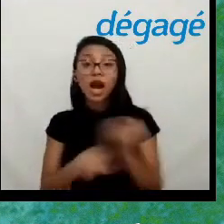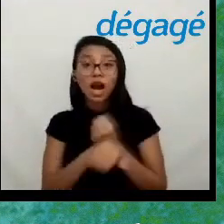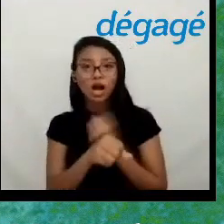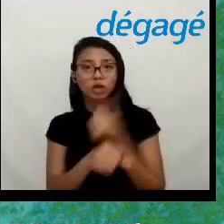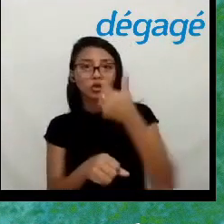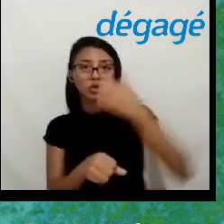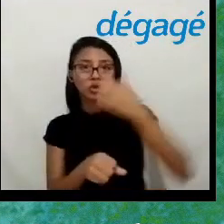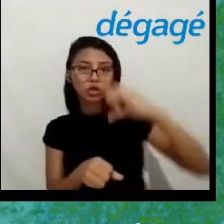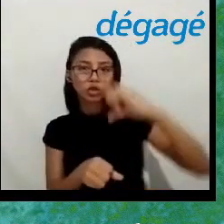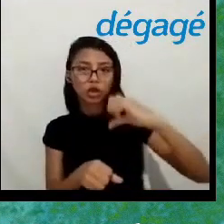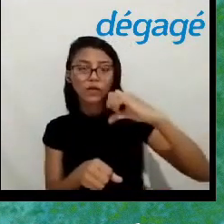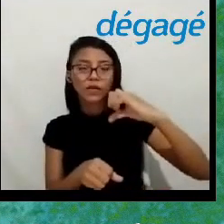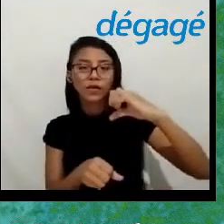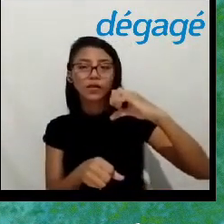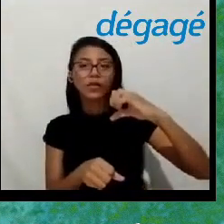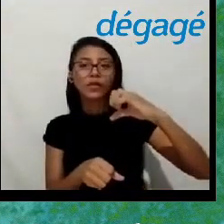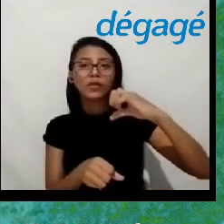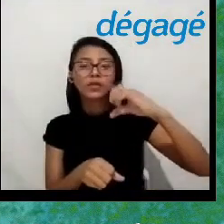intenso de mais de